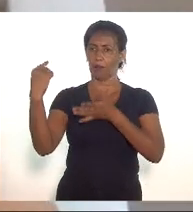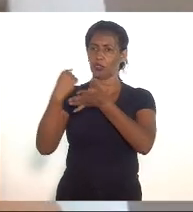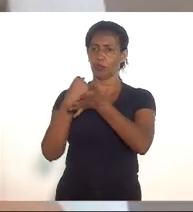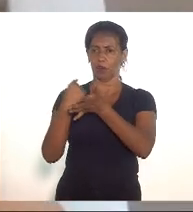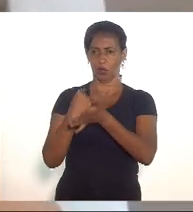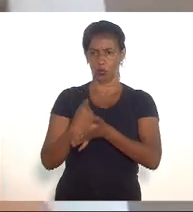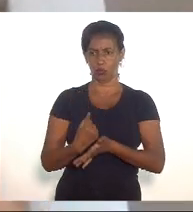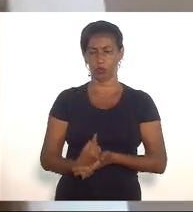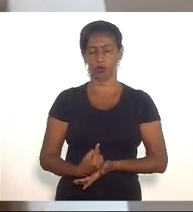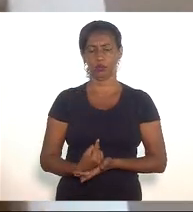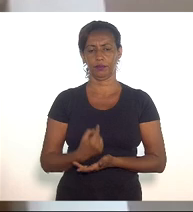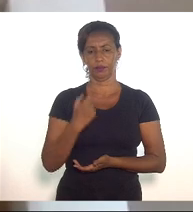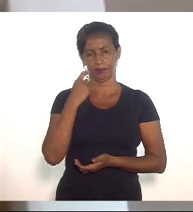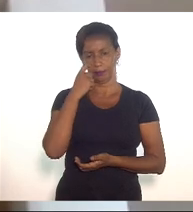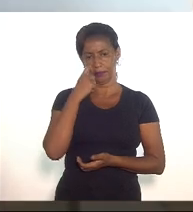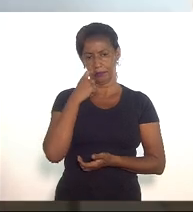perguntas.